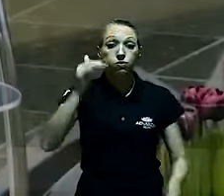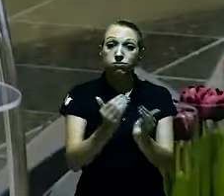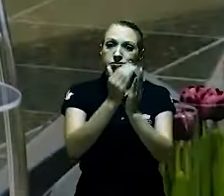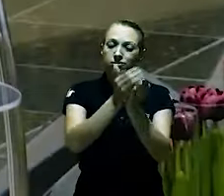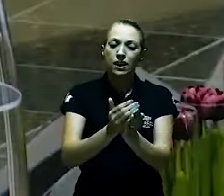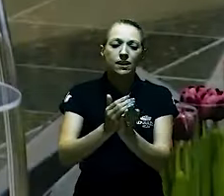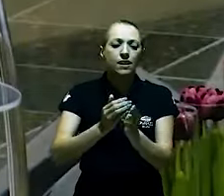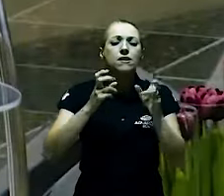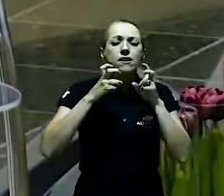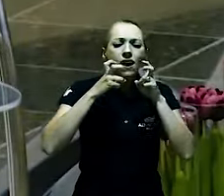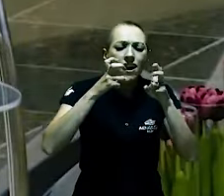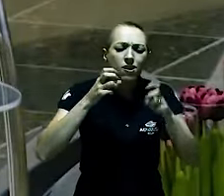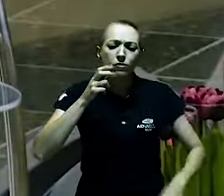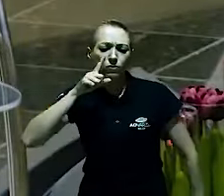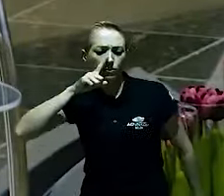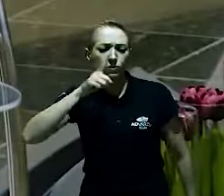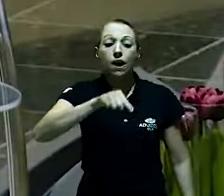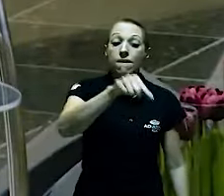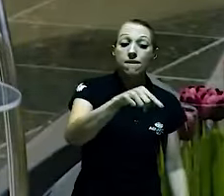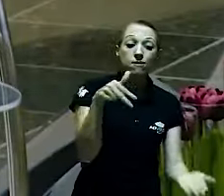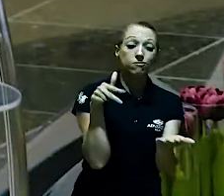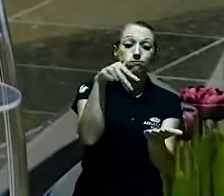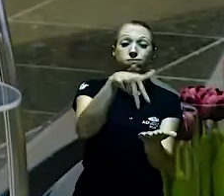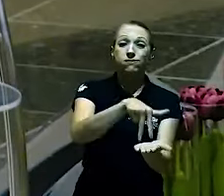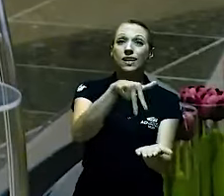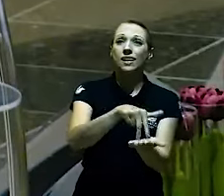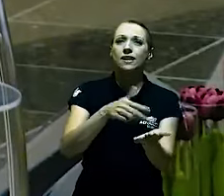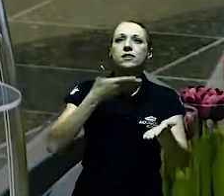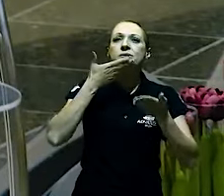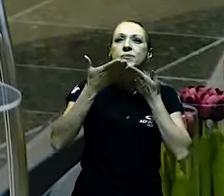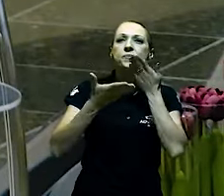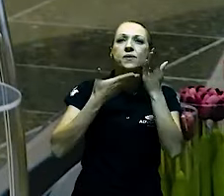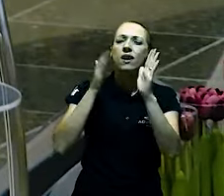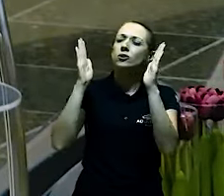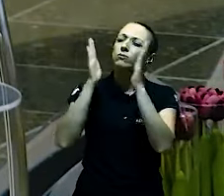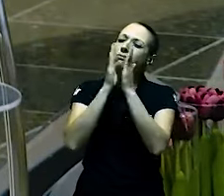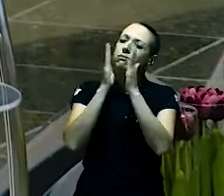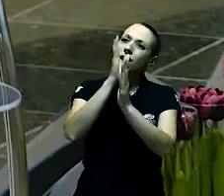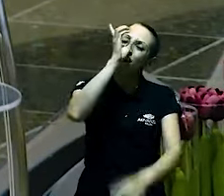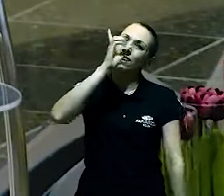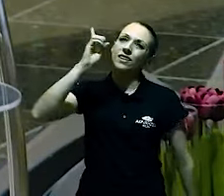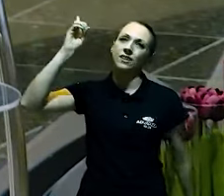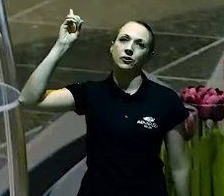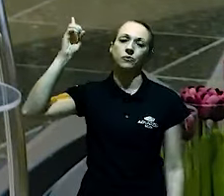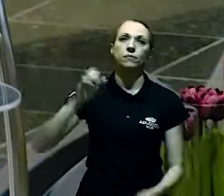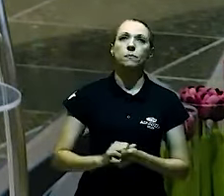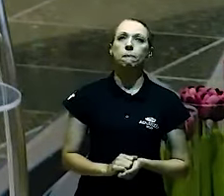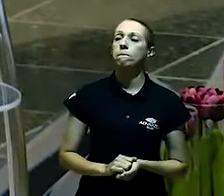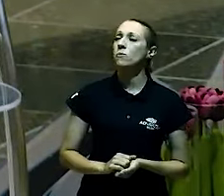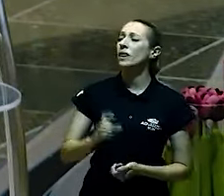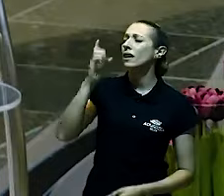você mesmo. Você não entendeu? Deus estabelece uma crise. Qual é o problema de Jonas? Não concordo com a tua misericórdia,